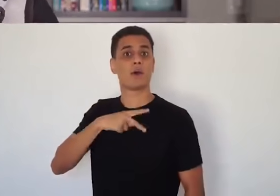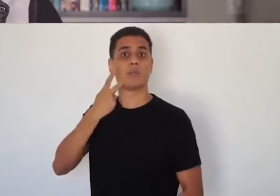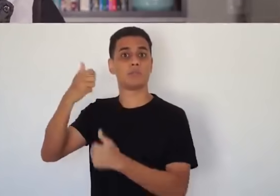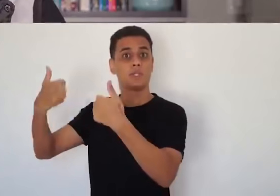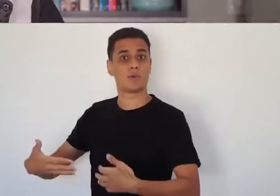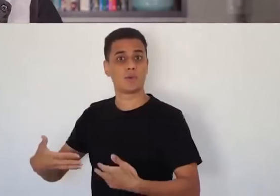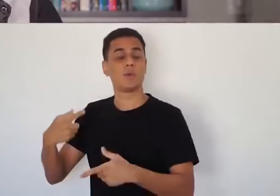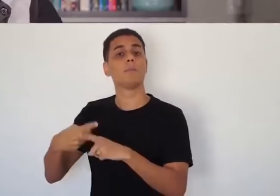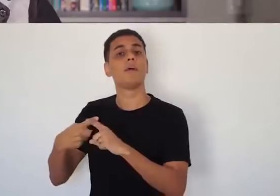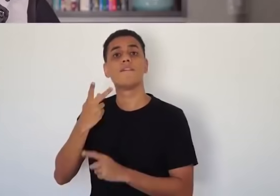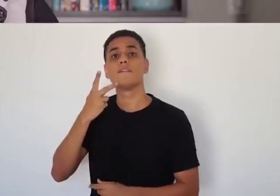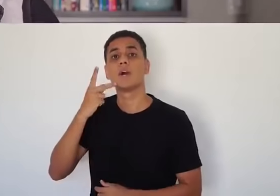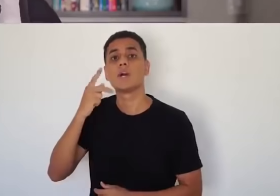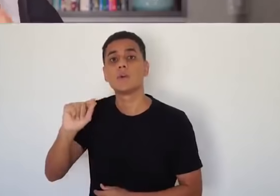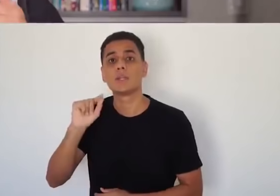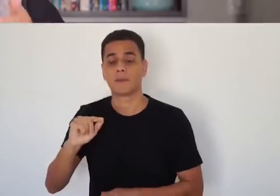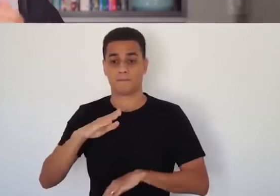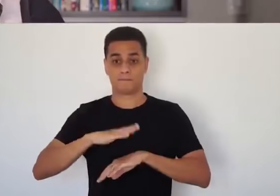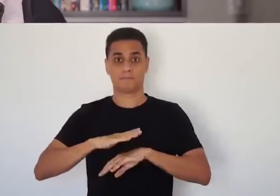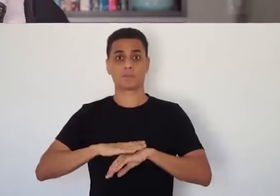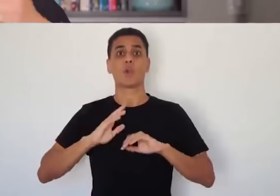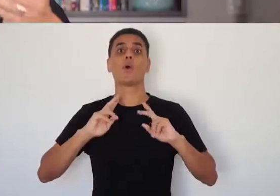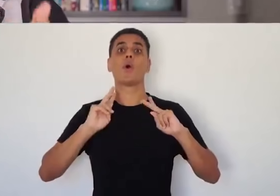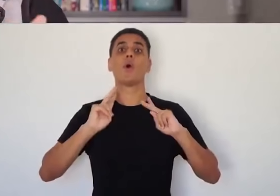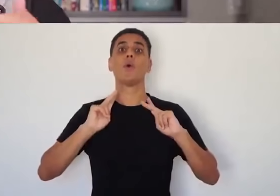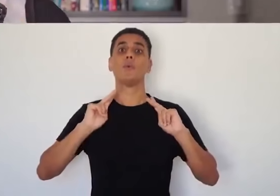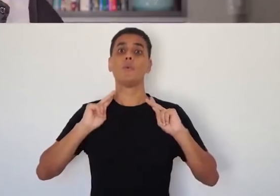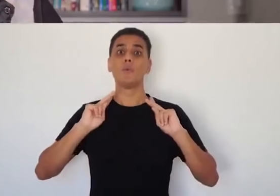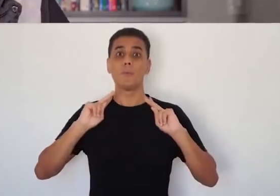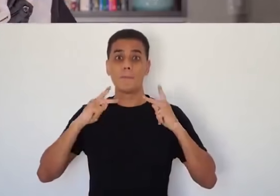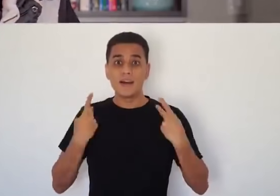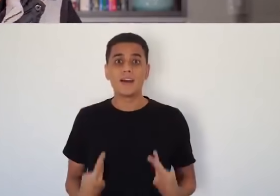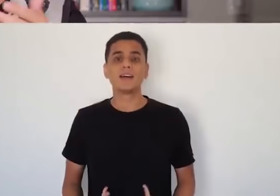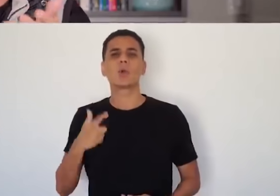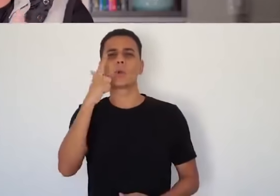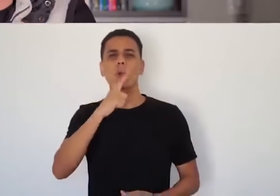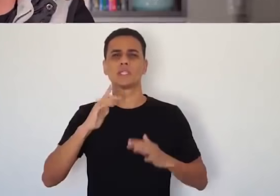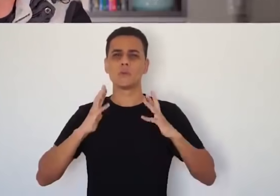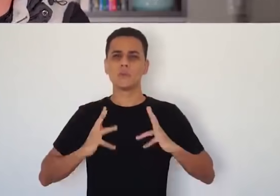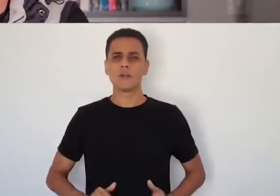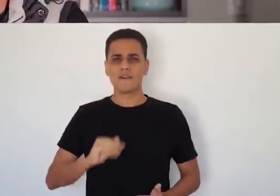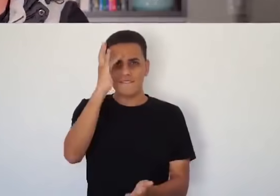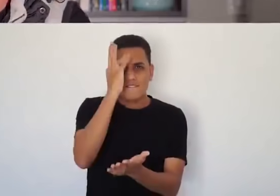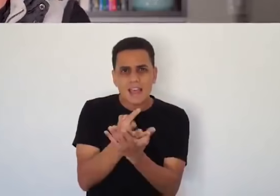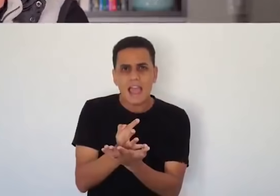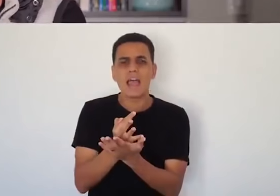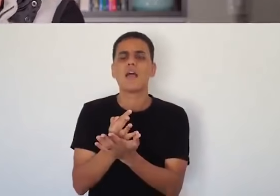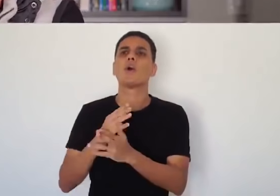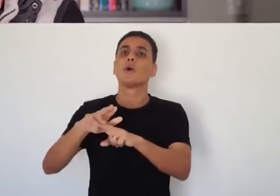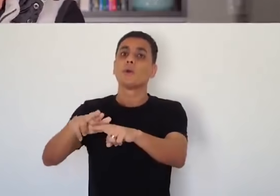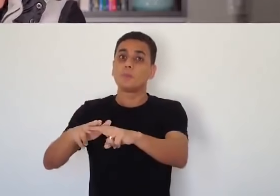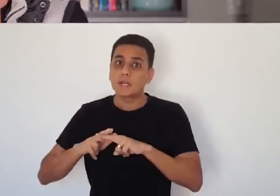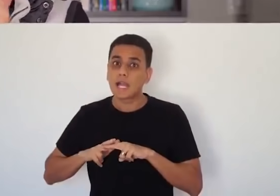que mostre-me a sua fé sem obras e eu lhe mostrarei a minha fé pelas obras. E ele vai falar então sobre a importância